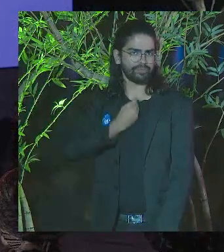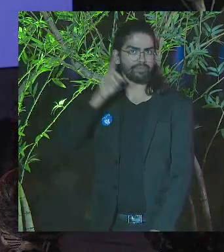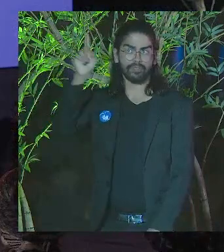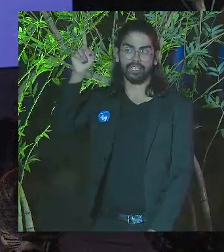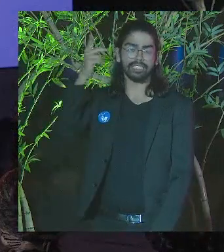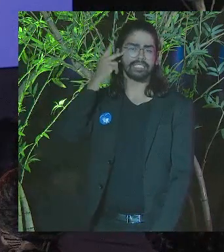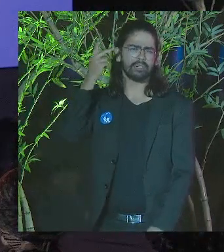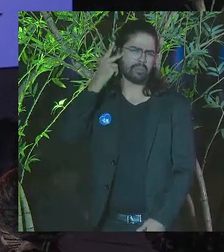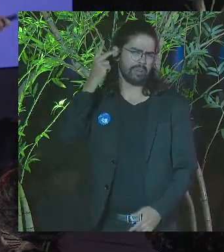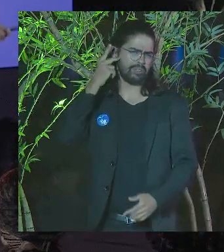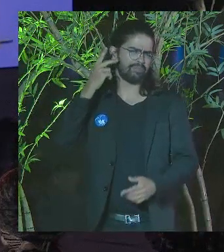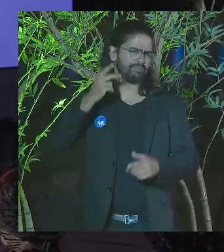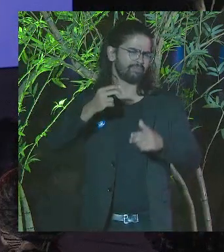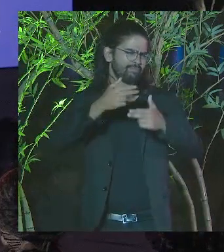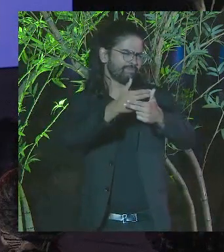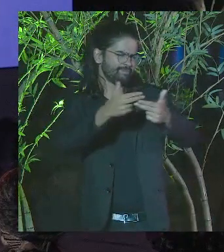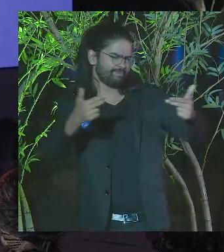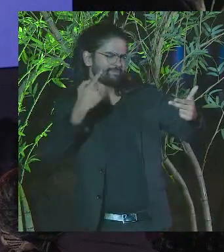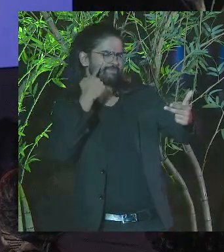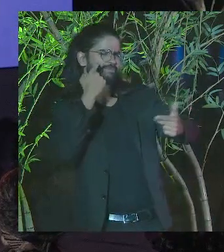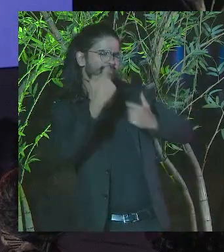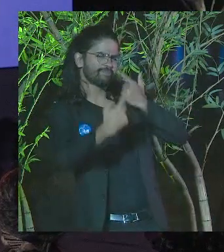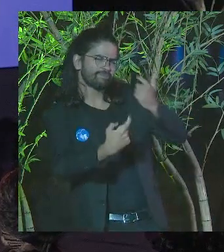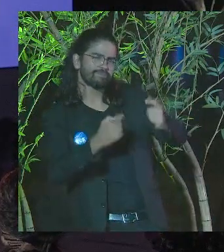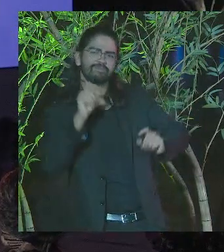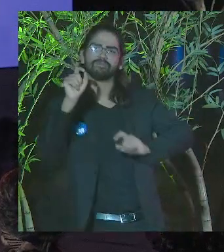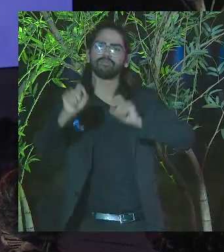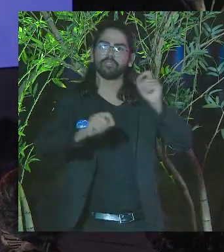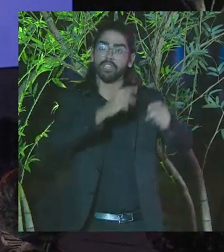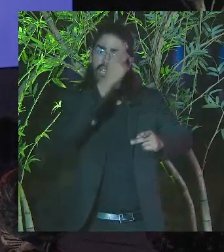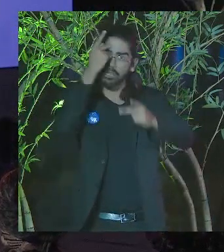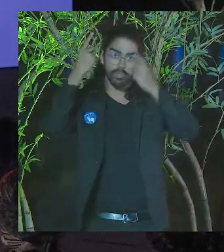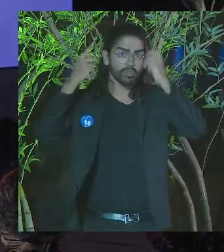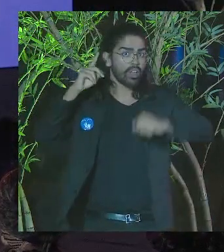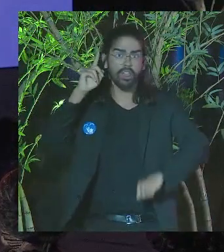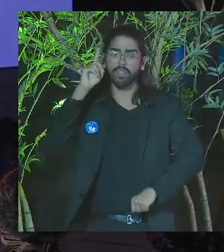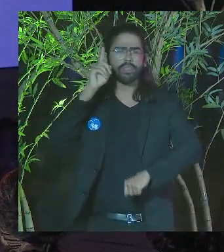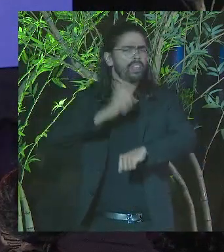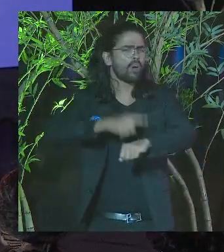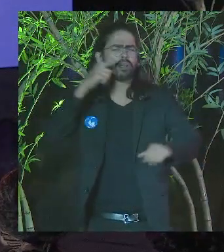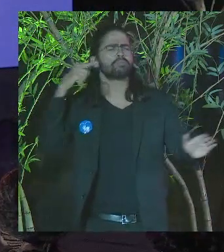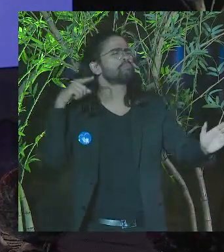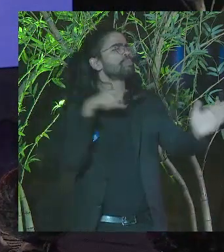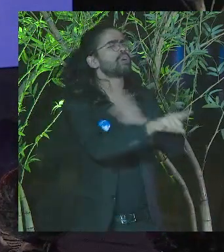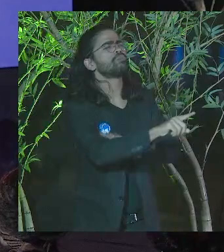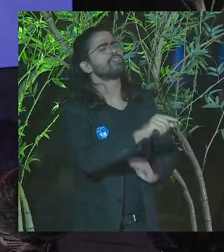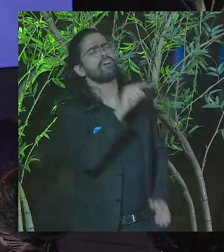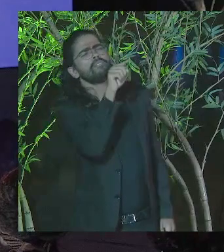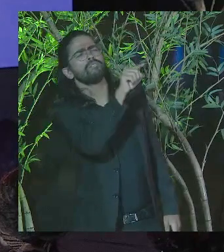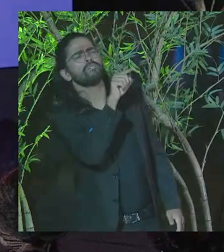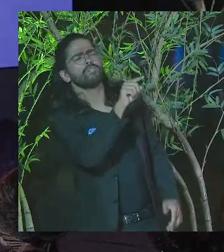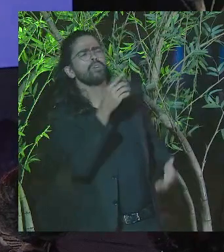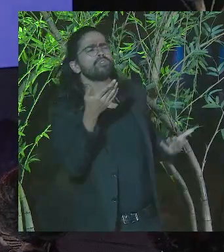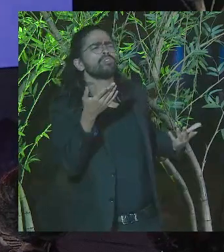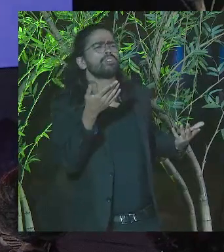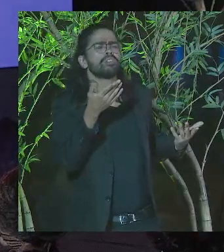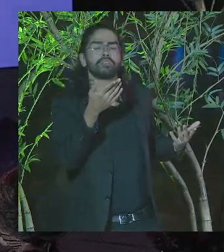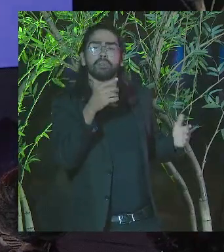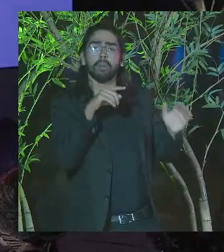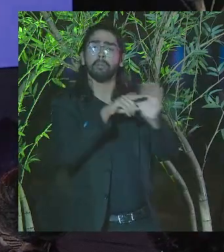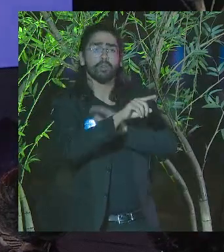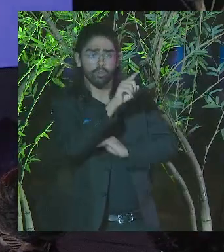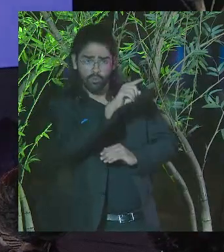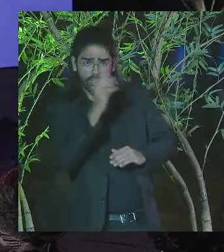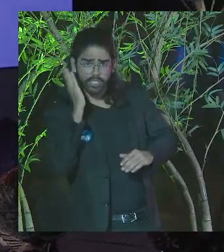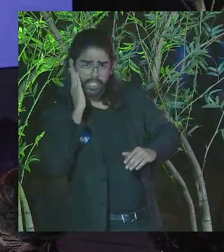Paulo tem umas coisas interessantes, e uma delas é que as pessoas já chegam querendo te perguntar, né? Ah, tá. Elas não perguntam se você